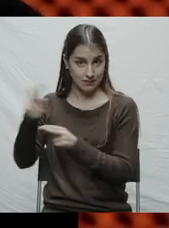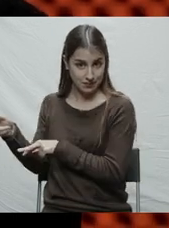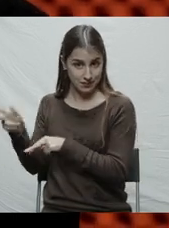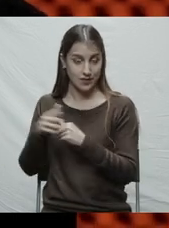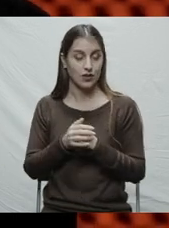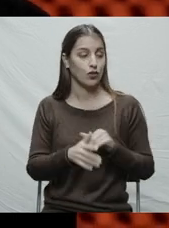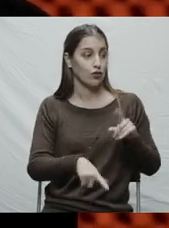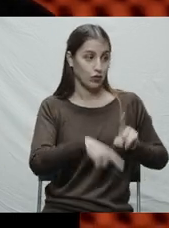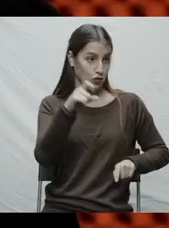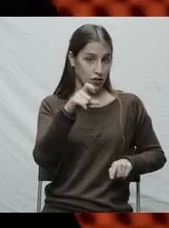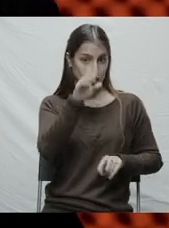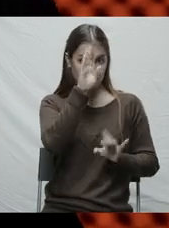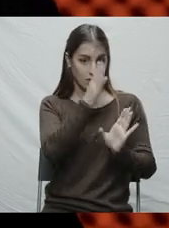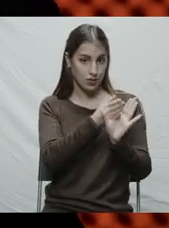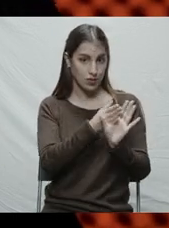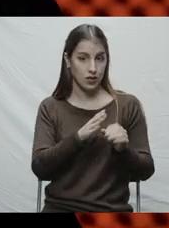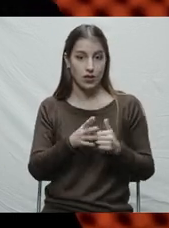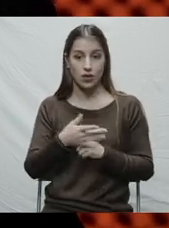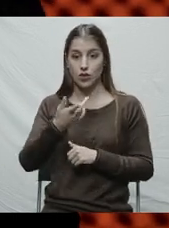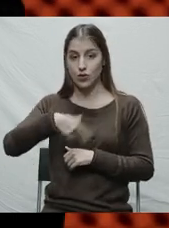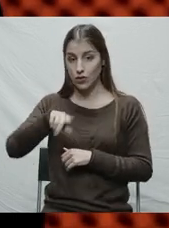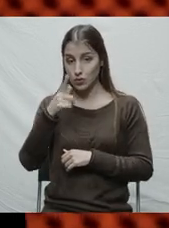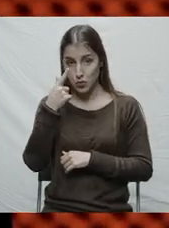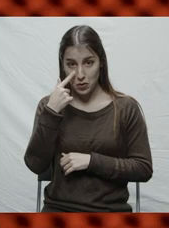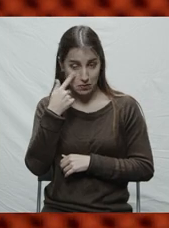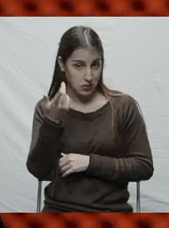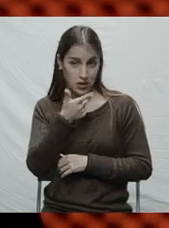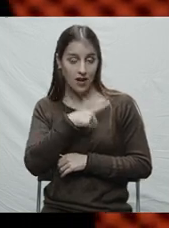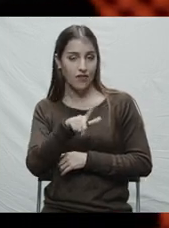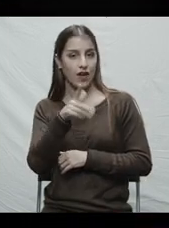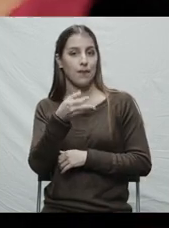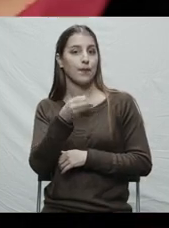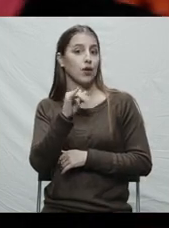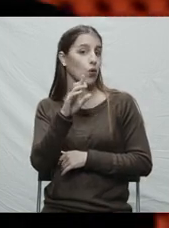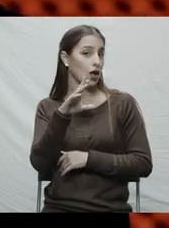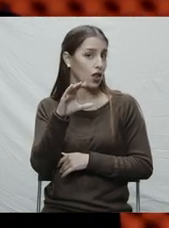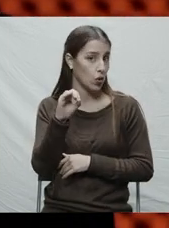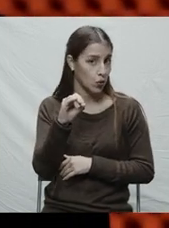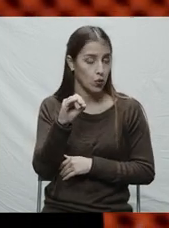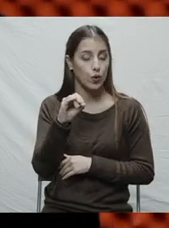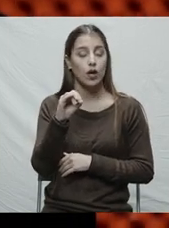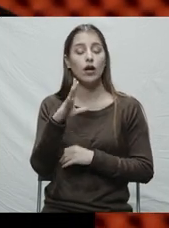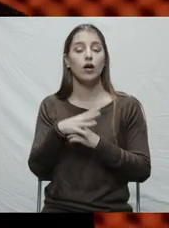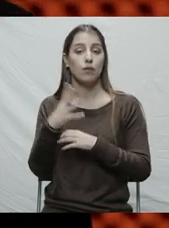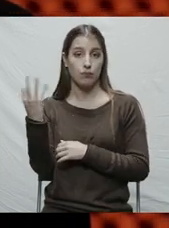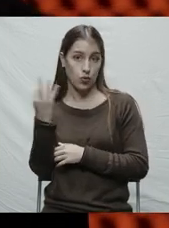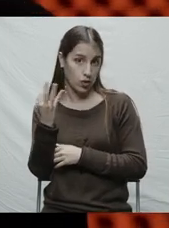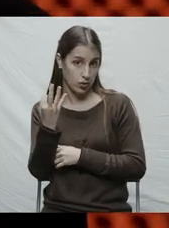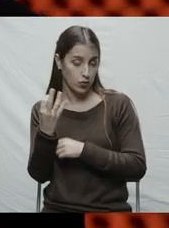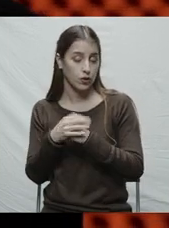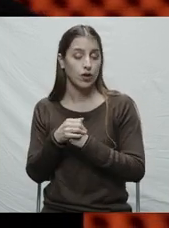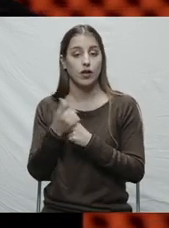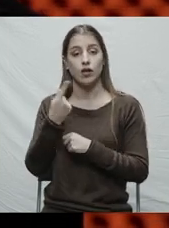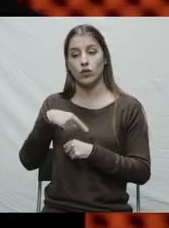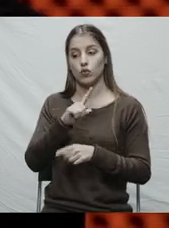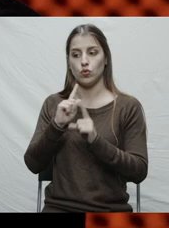da Psicologia. Certo. E conhecemos por aí, no Café Piolho, acho, no Porto, e começamos muito rápido a